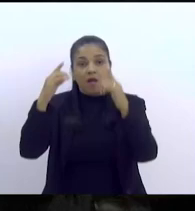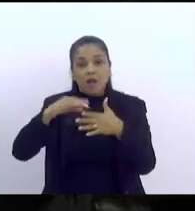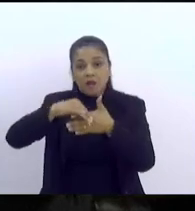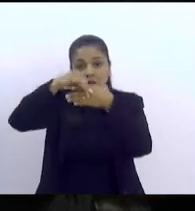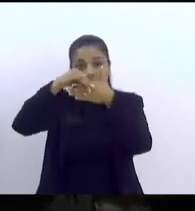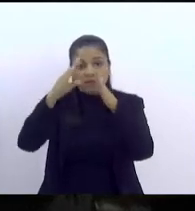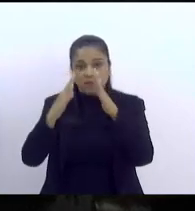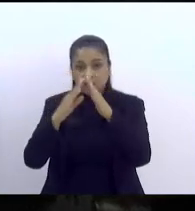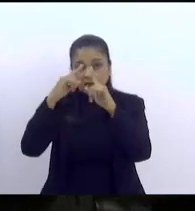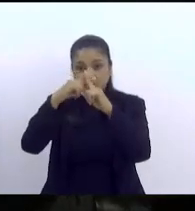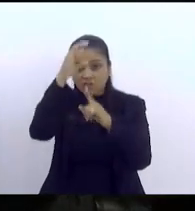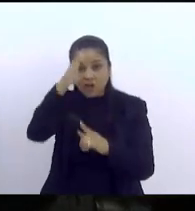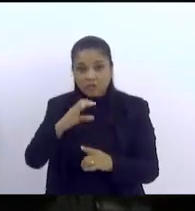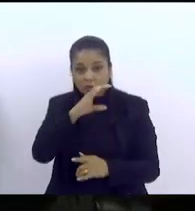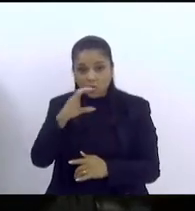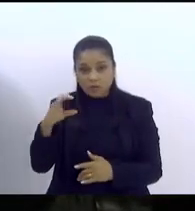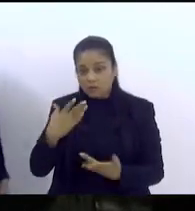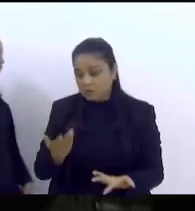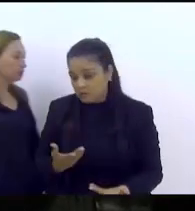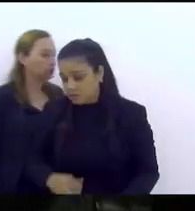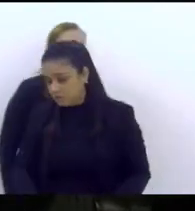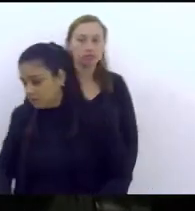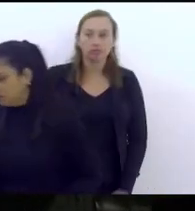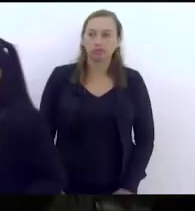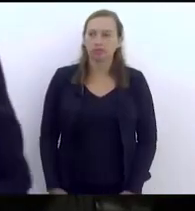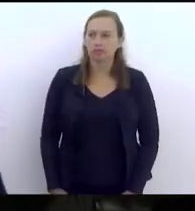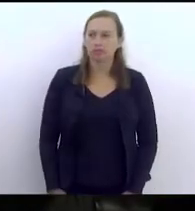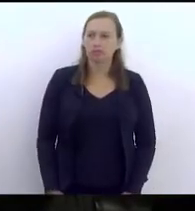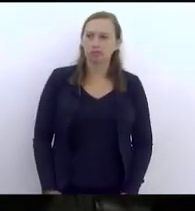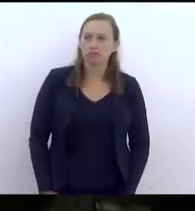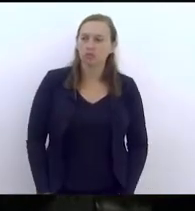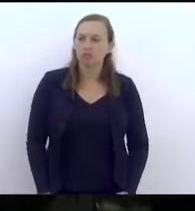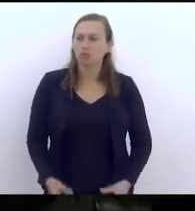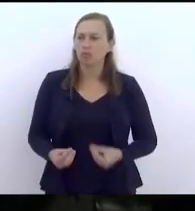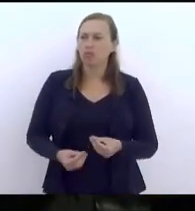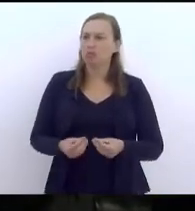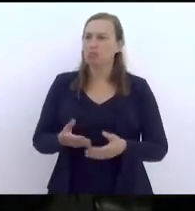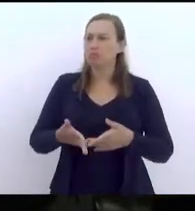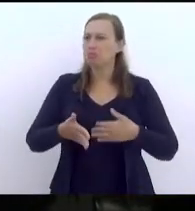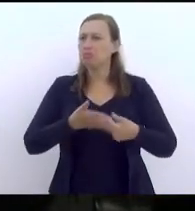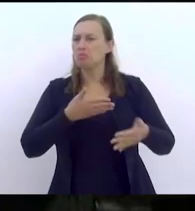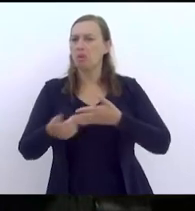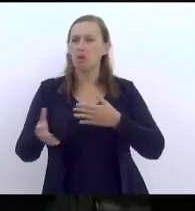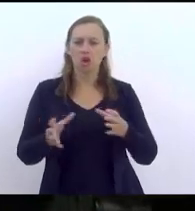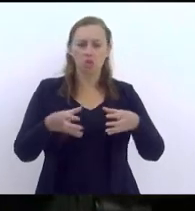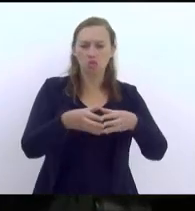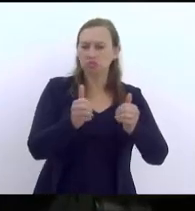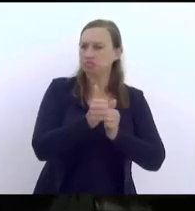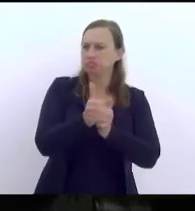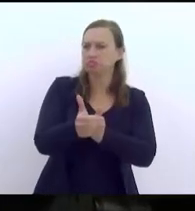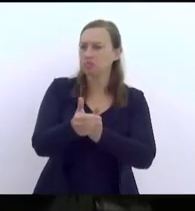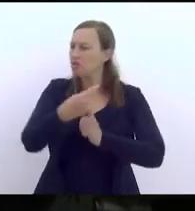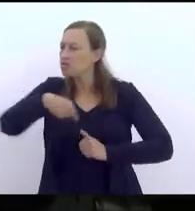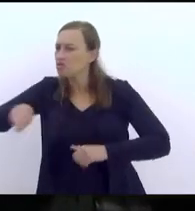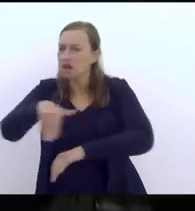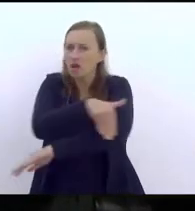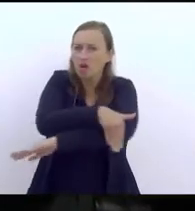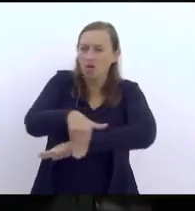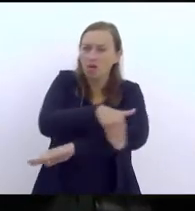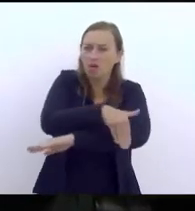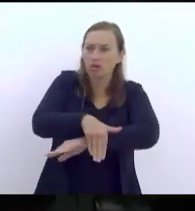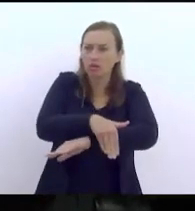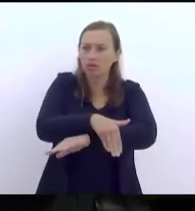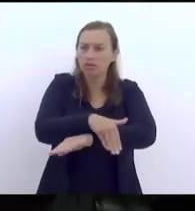É inadmissível que qualquer segmento vá às ruas ofender